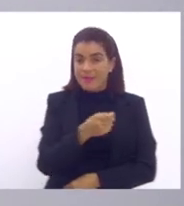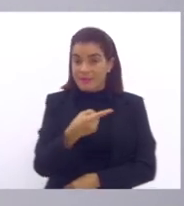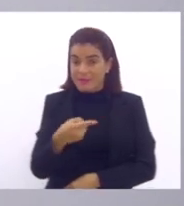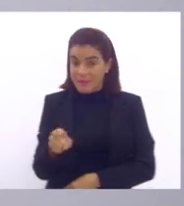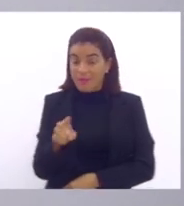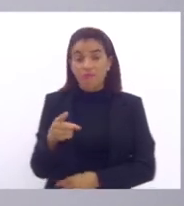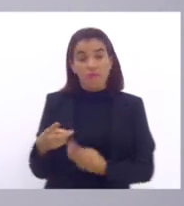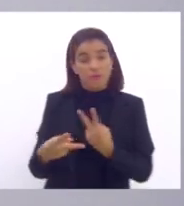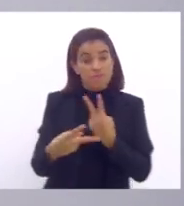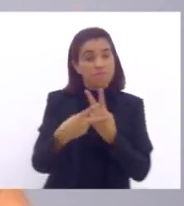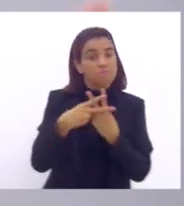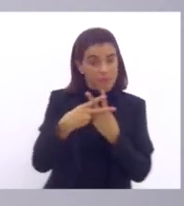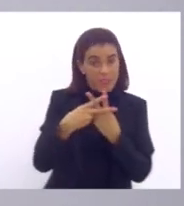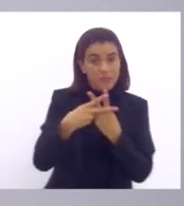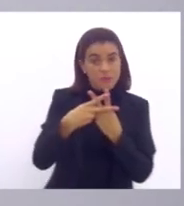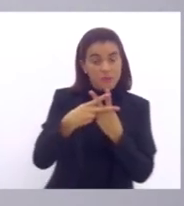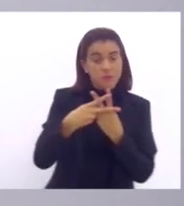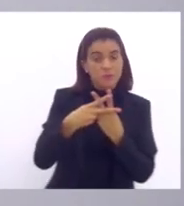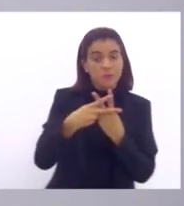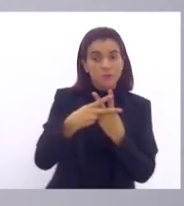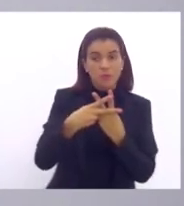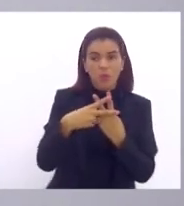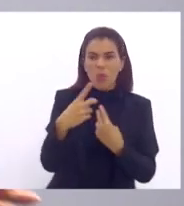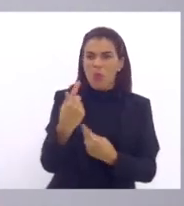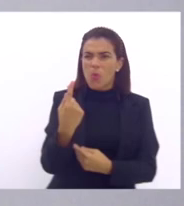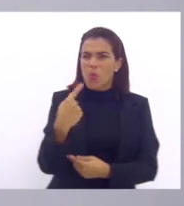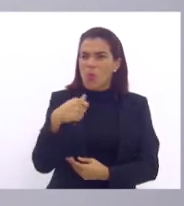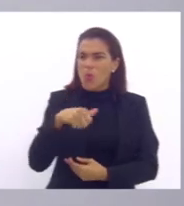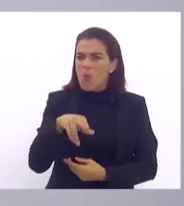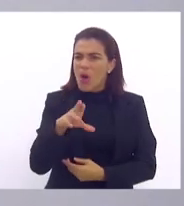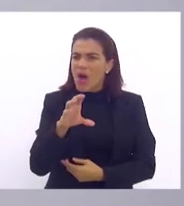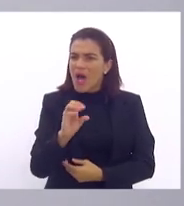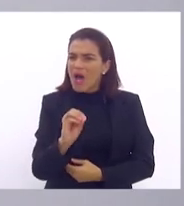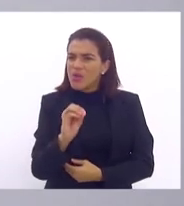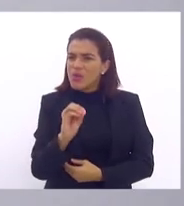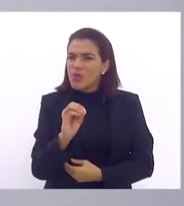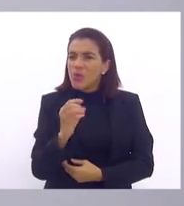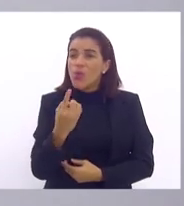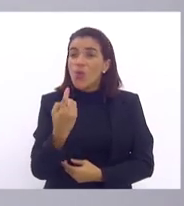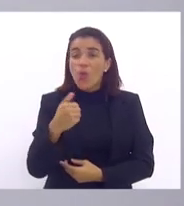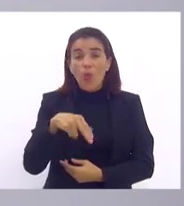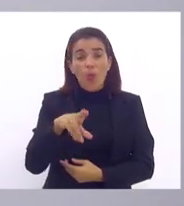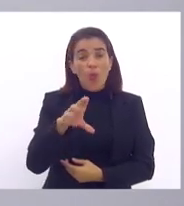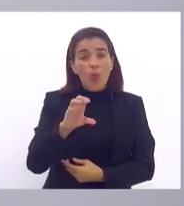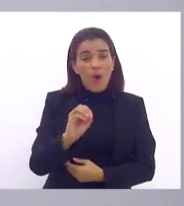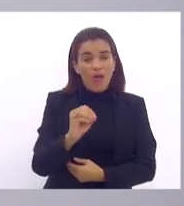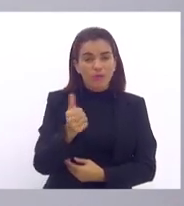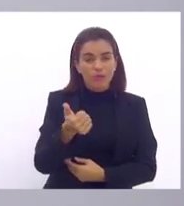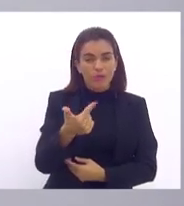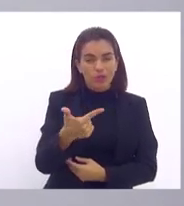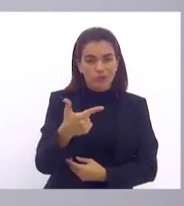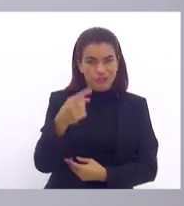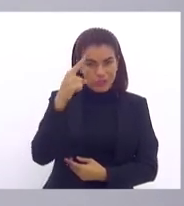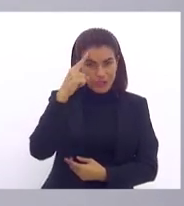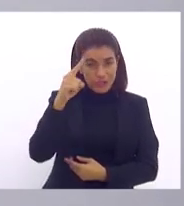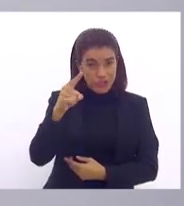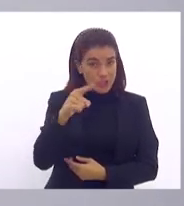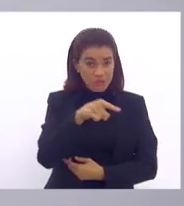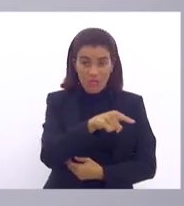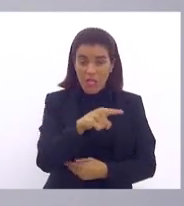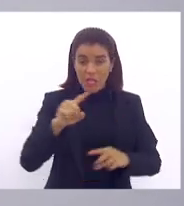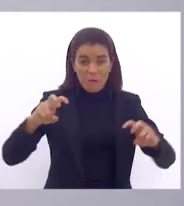ficou preso um ano em alguma coisa sei esposa dele tá aqui um ano 1 ano e 12 dias também sem ser